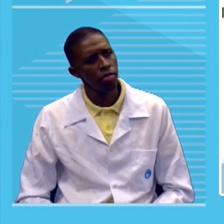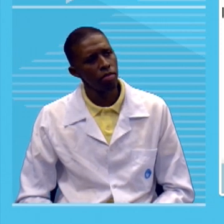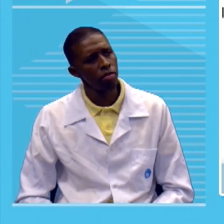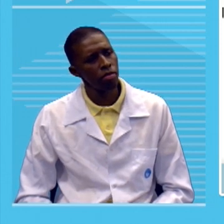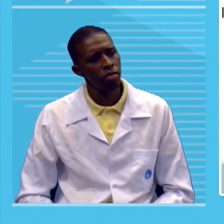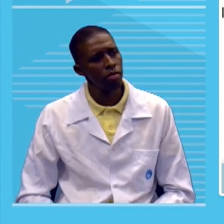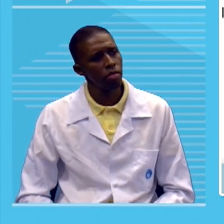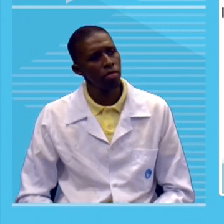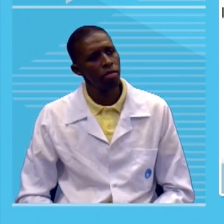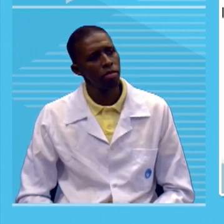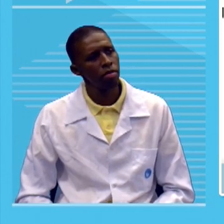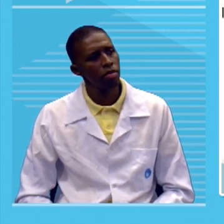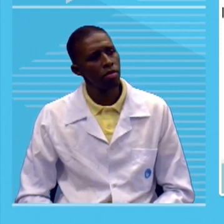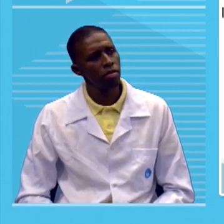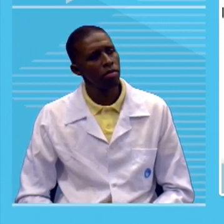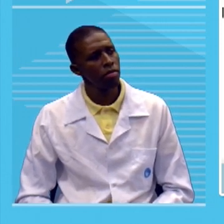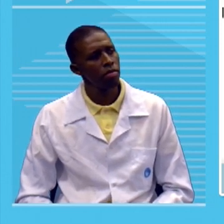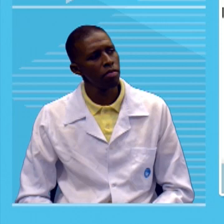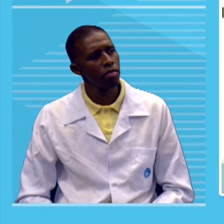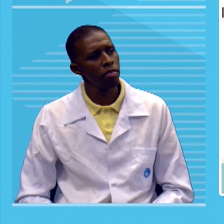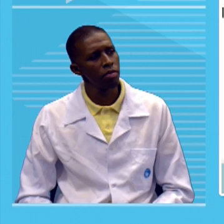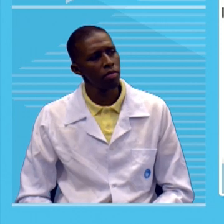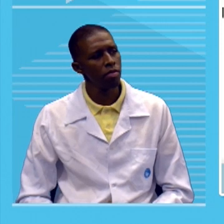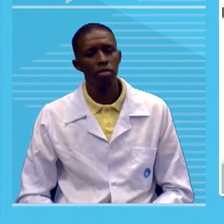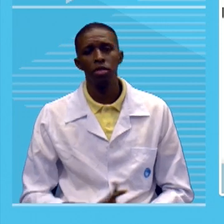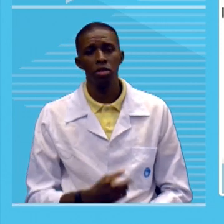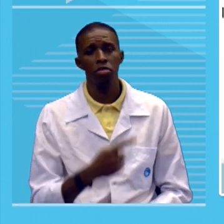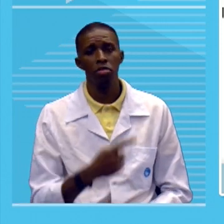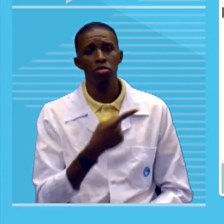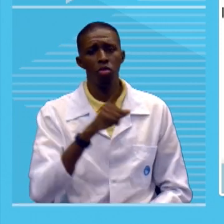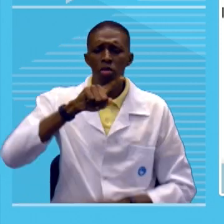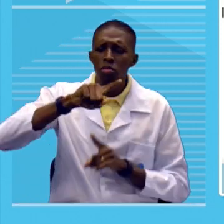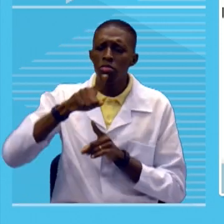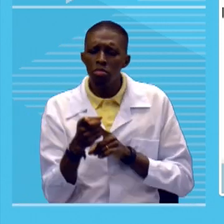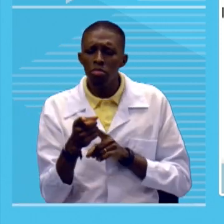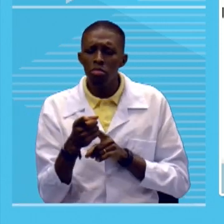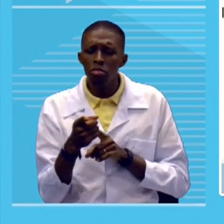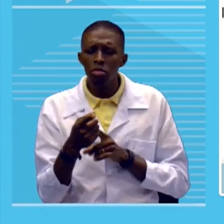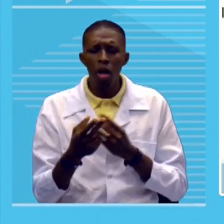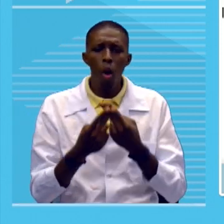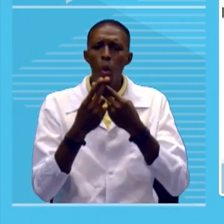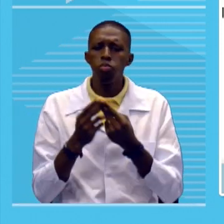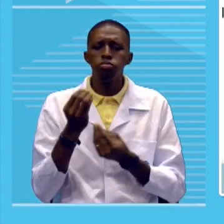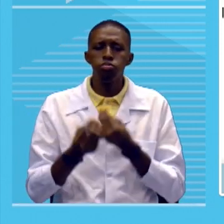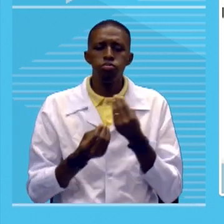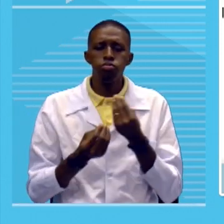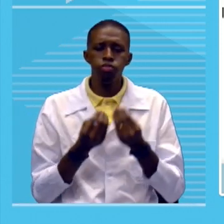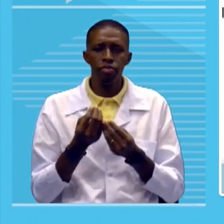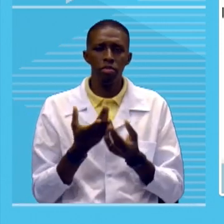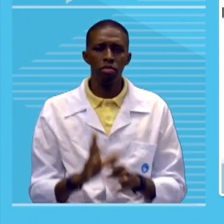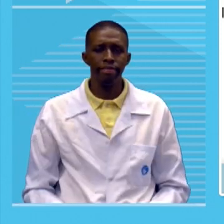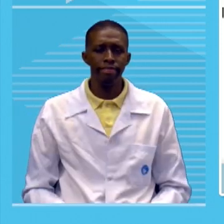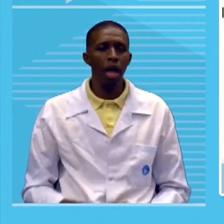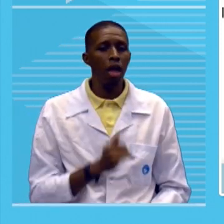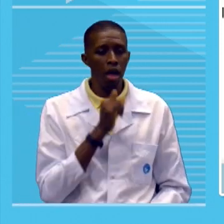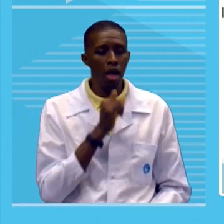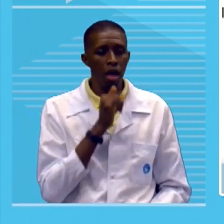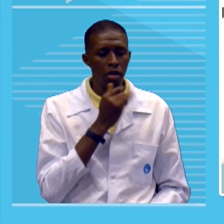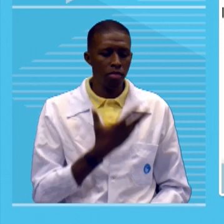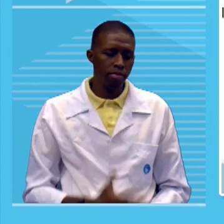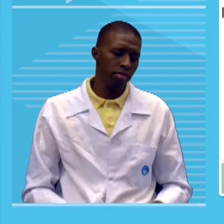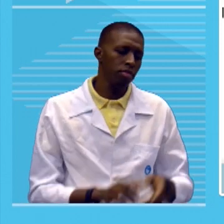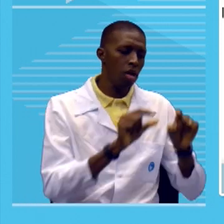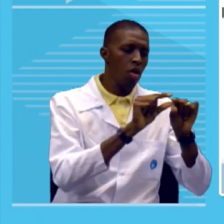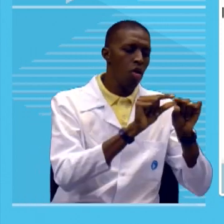aí, usada para marcar uma pequena pausa, a vírgula, tá? Sem dar fim ao enunciado,